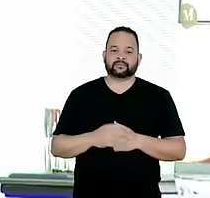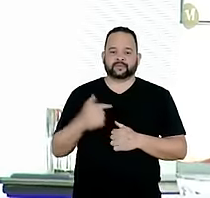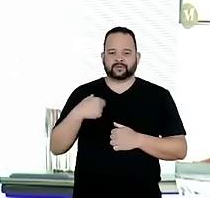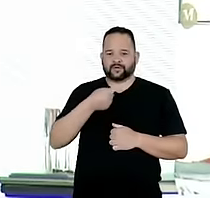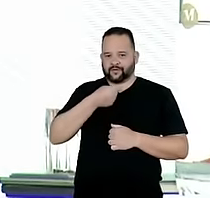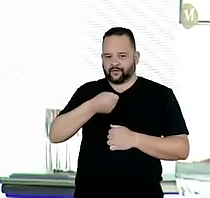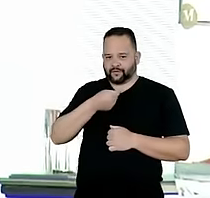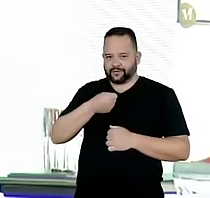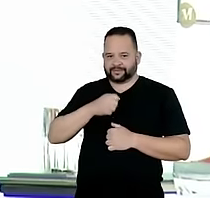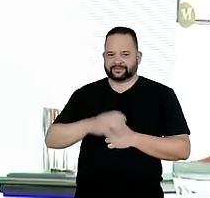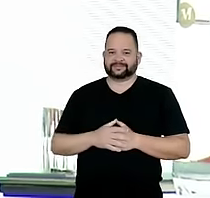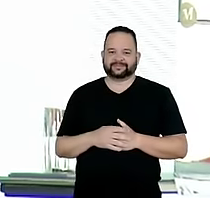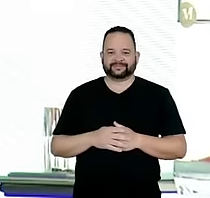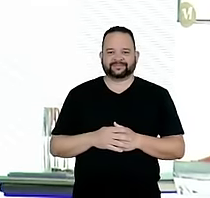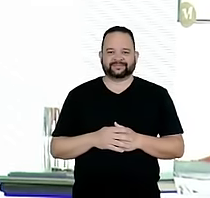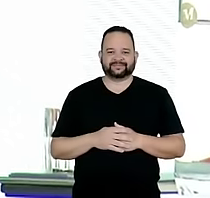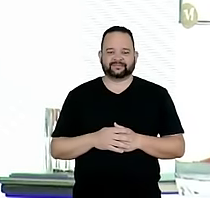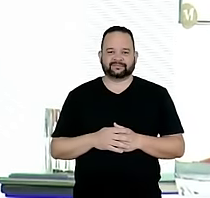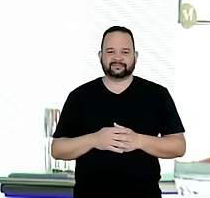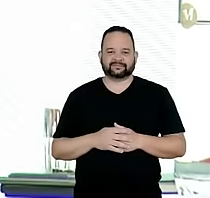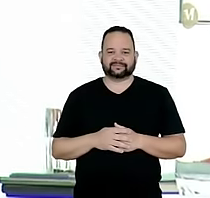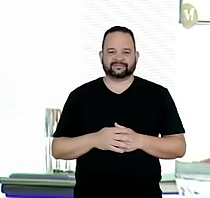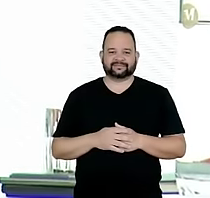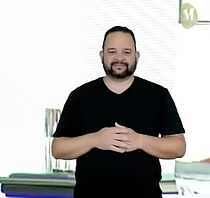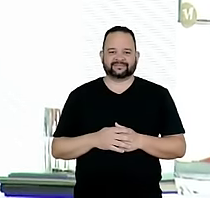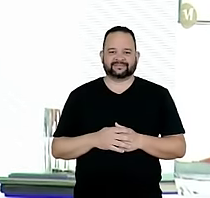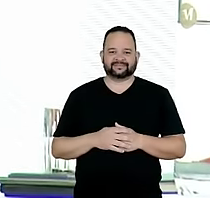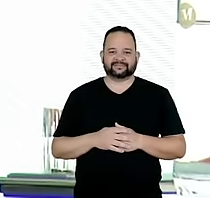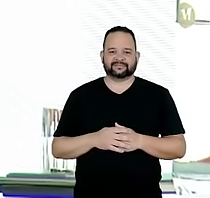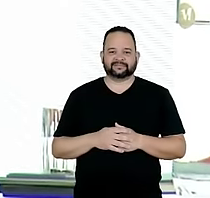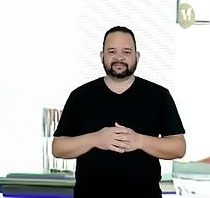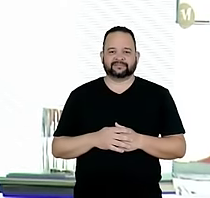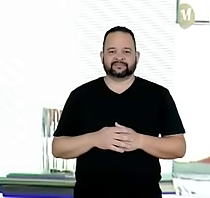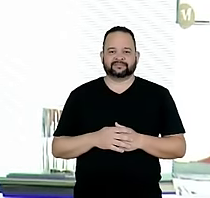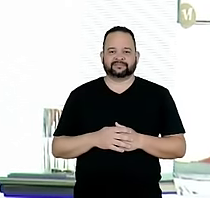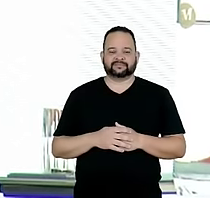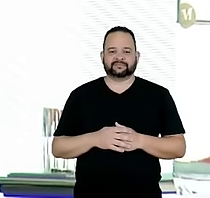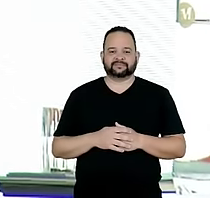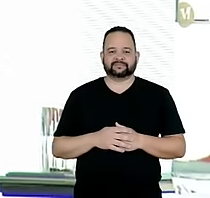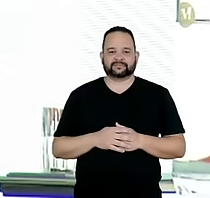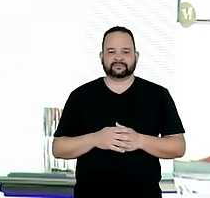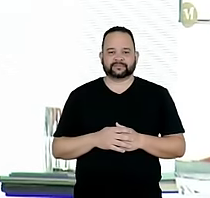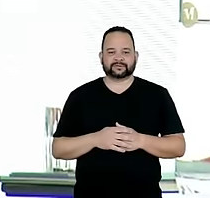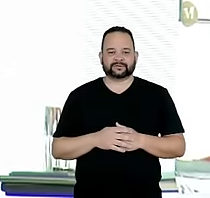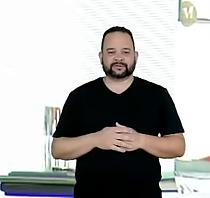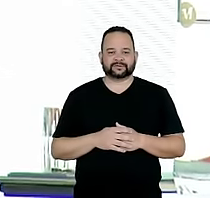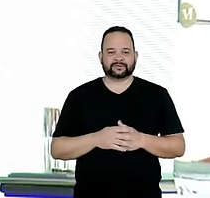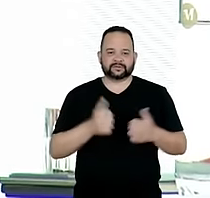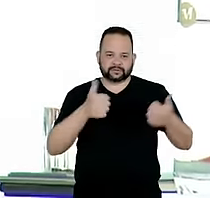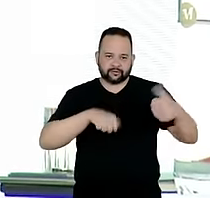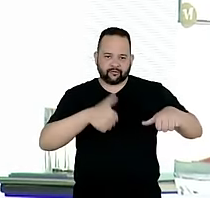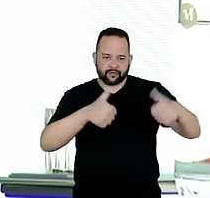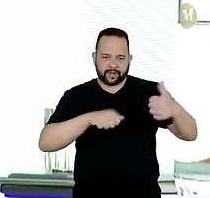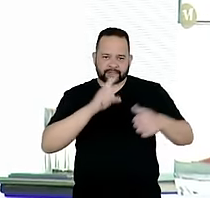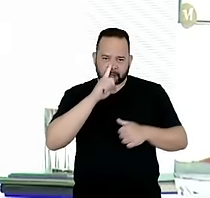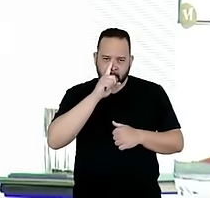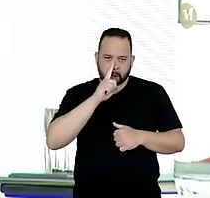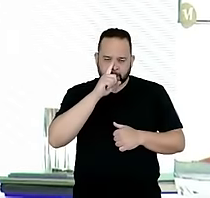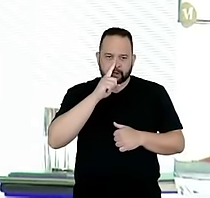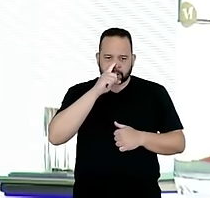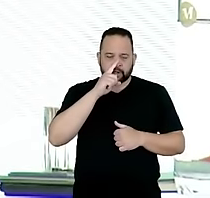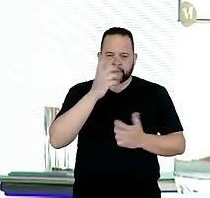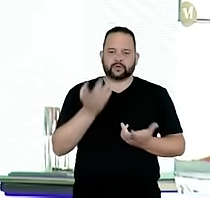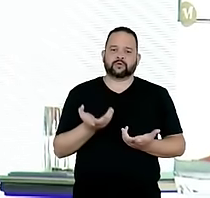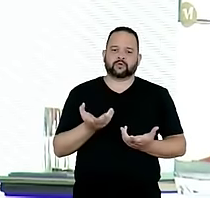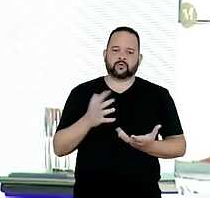foi Acho que nas laterais também né Tudo bem balanço de risco de do global e do local acho que do local do Global né como foi